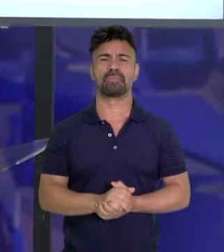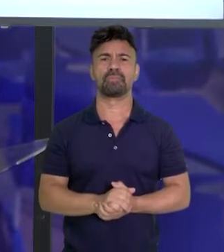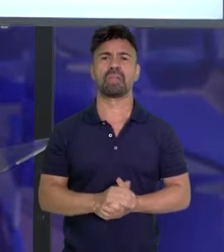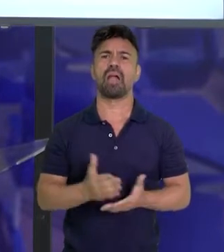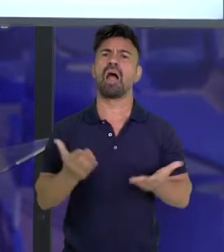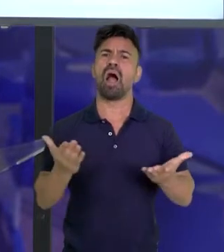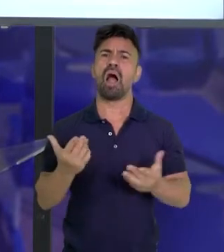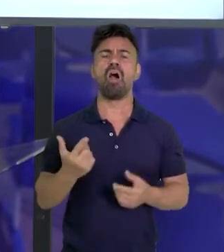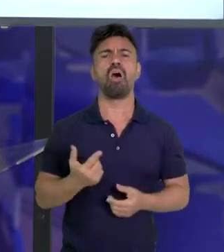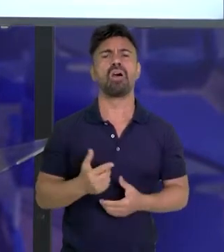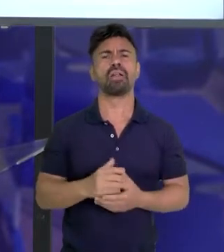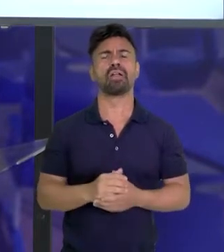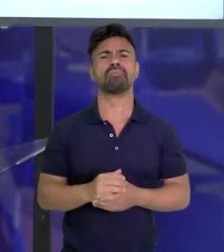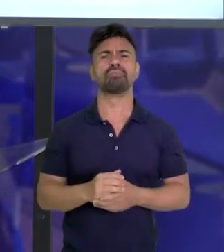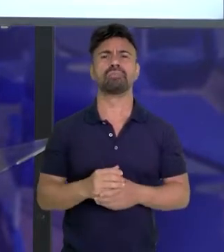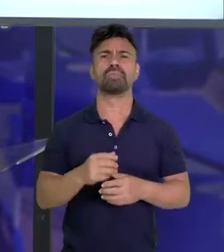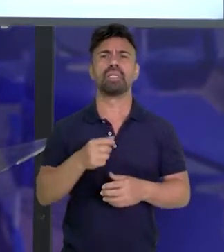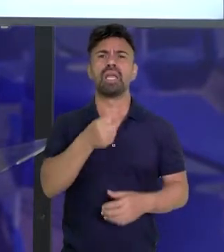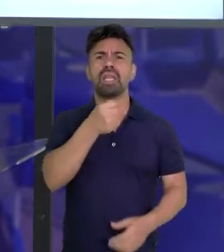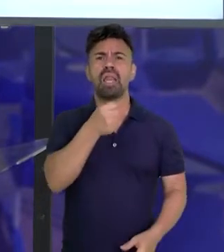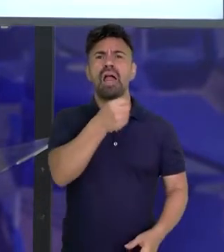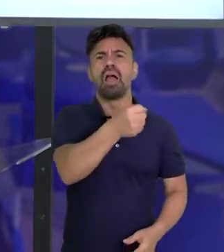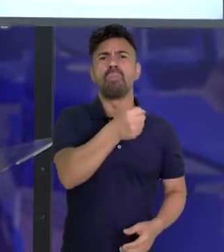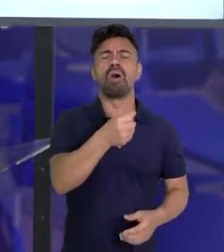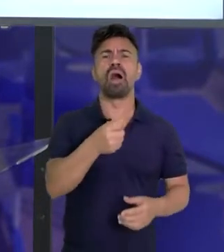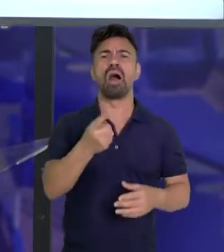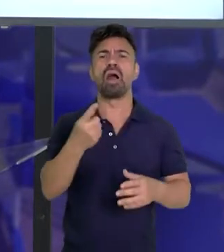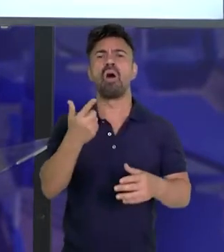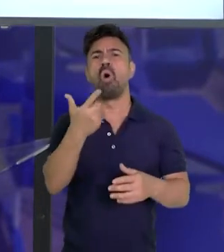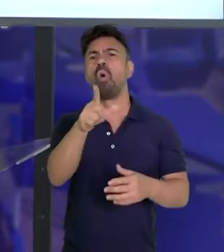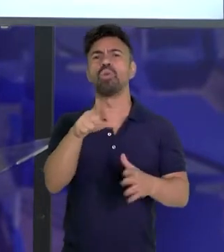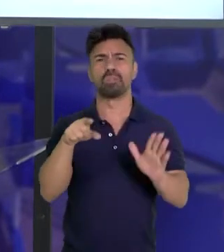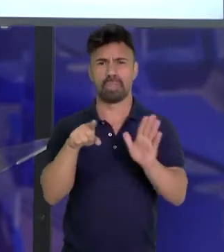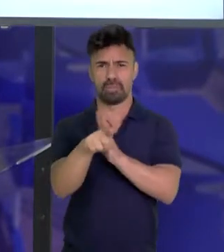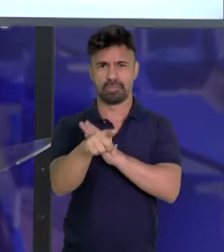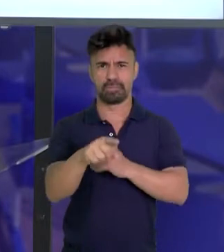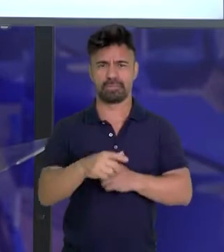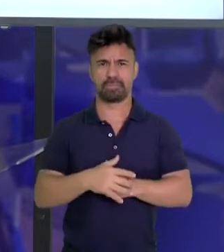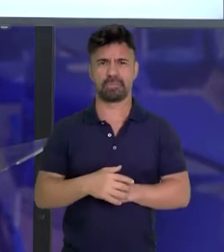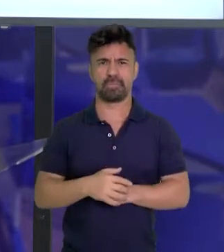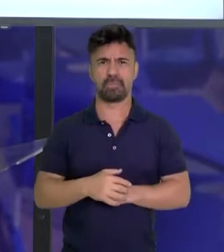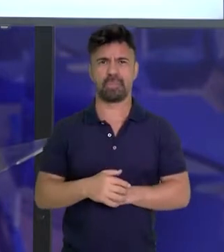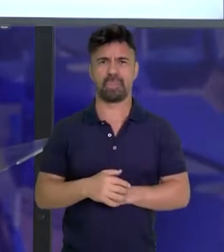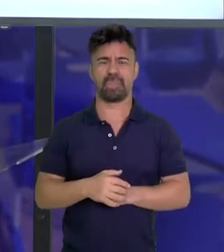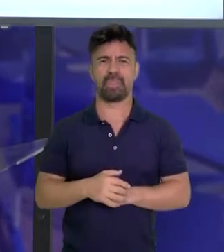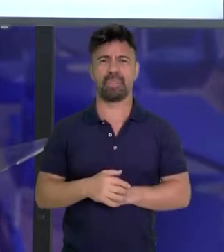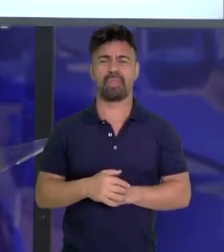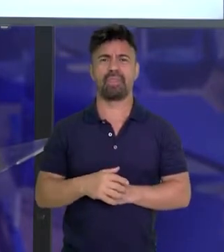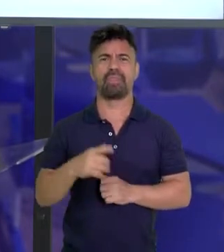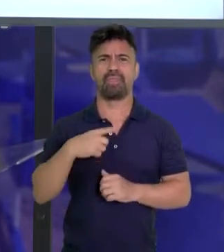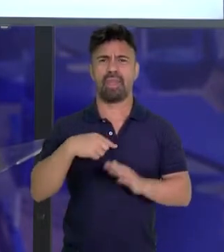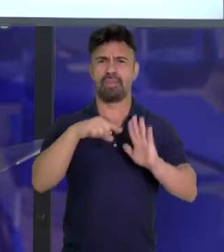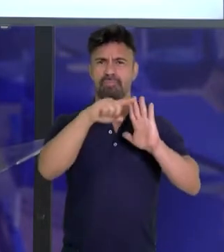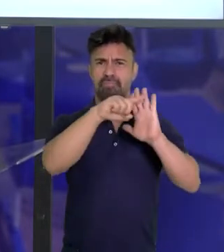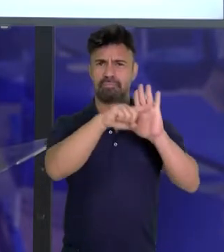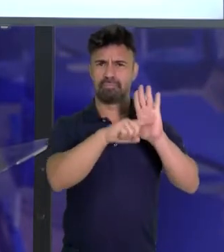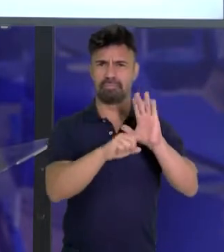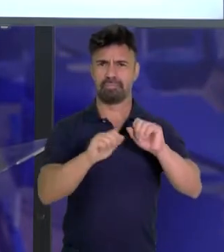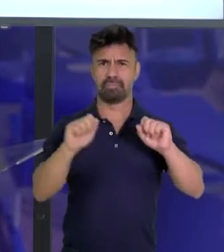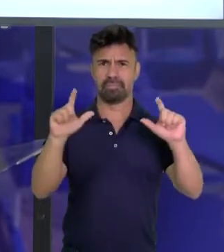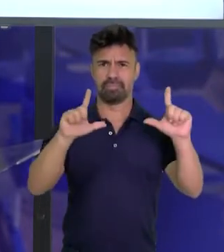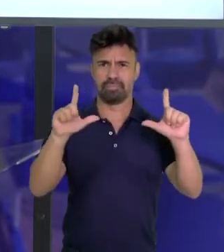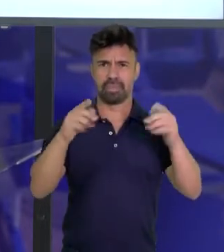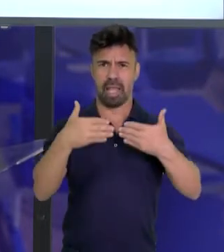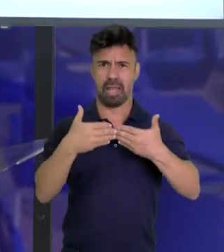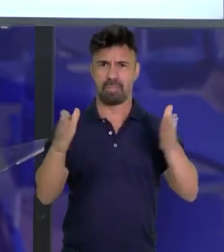Agora, falando propriamente de reportagem, eu tenho mais uma pergunta para vocês. Existem alguns programas na televisão aberta